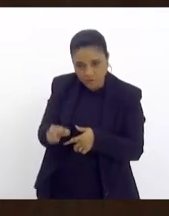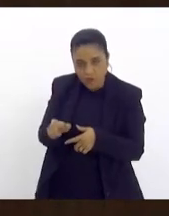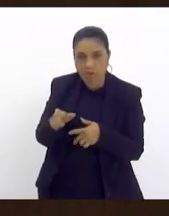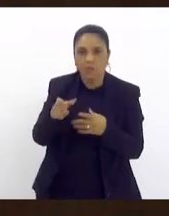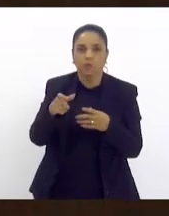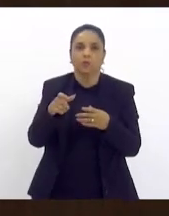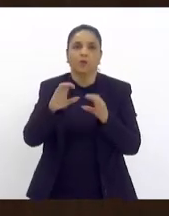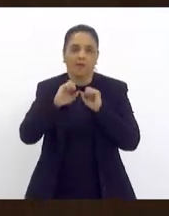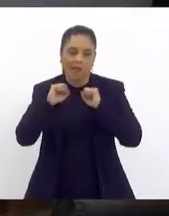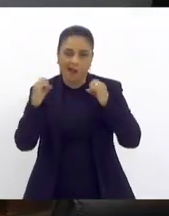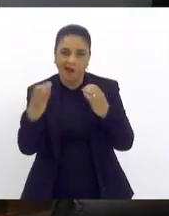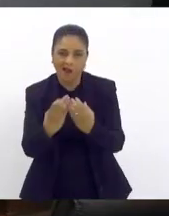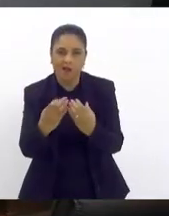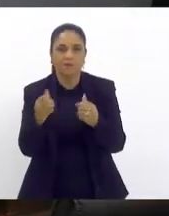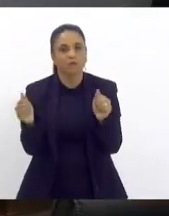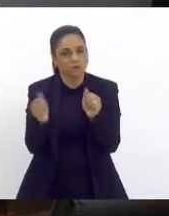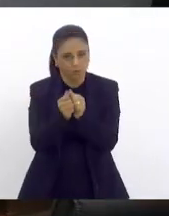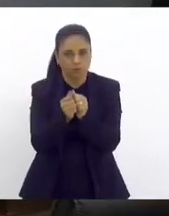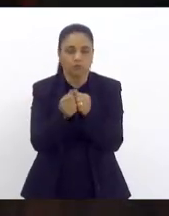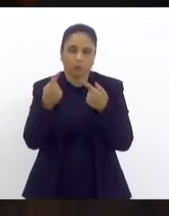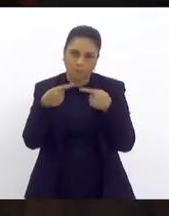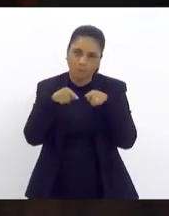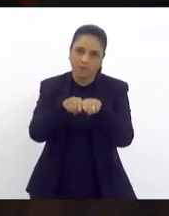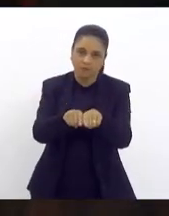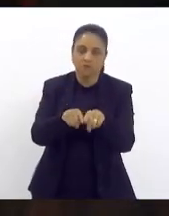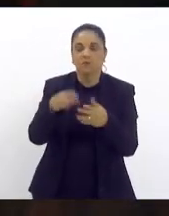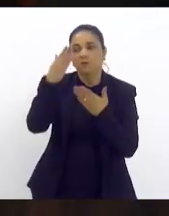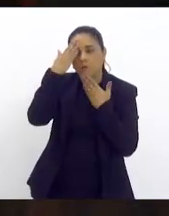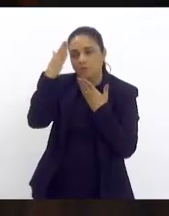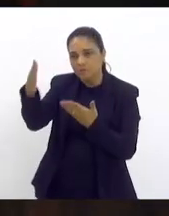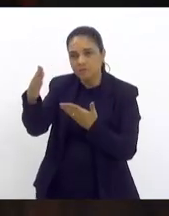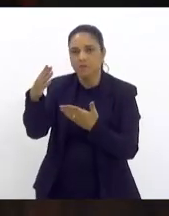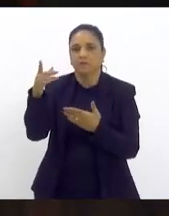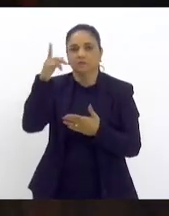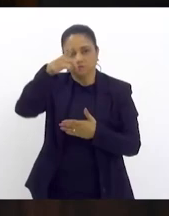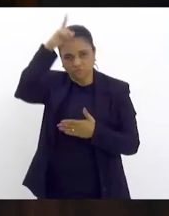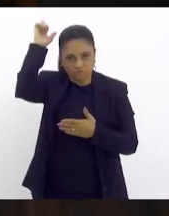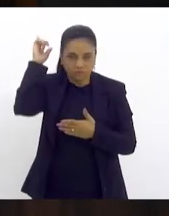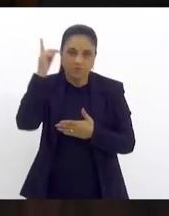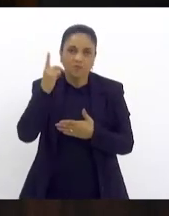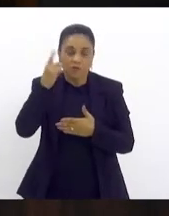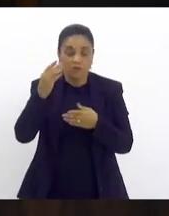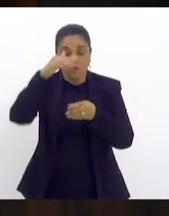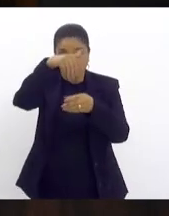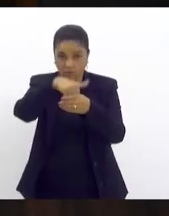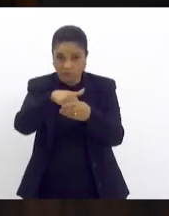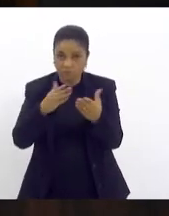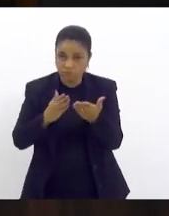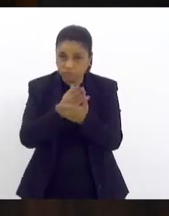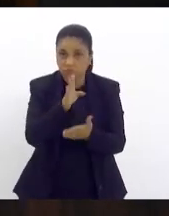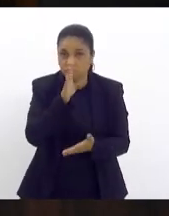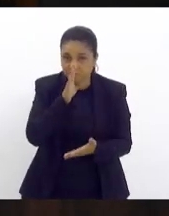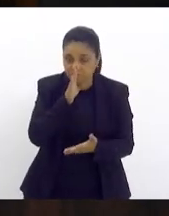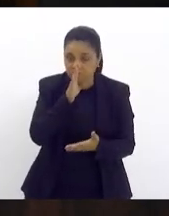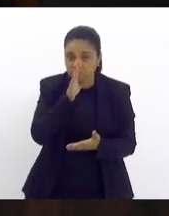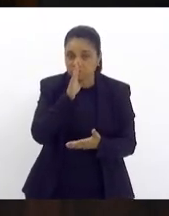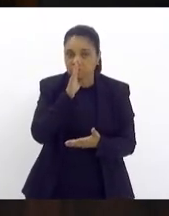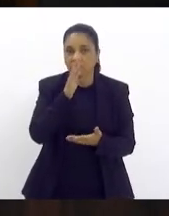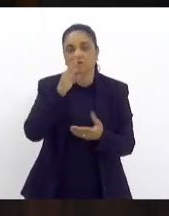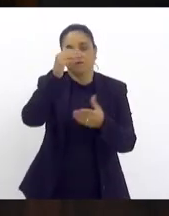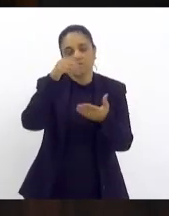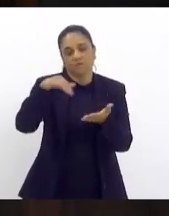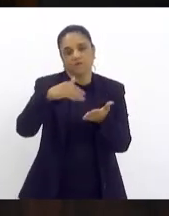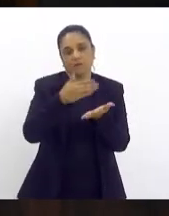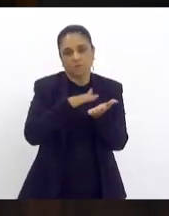Muito obrigado a Deputado Luiz Paulo em votação aprovado vai